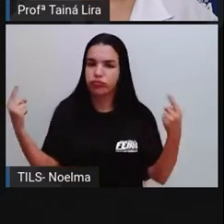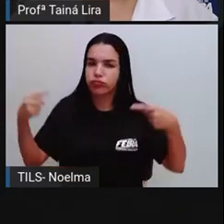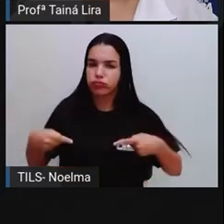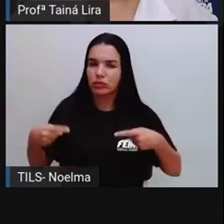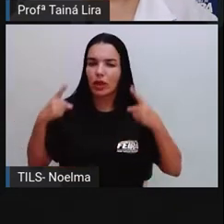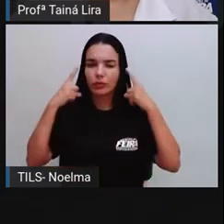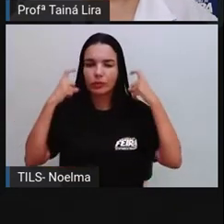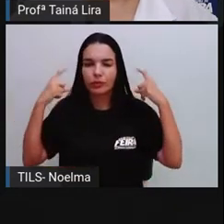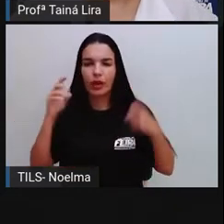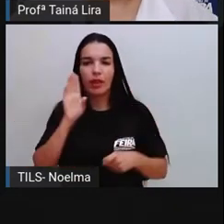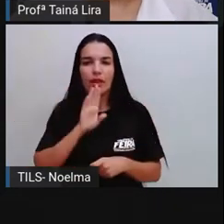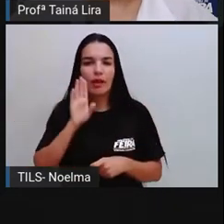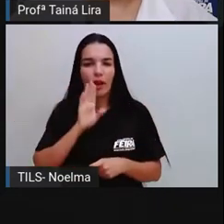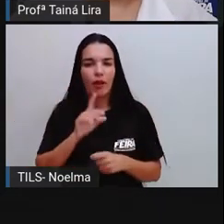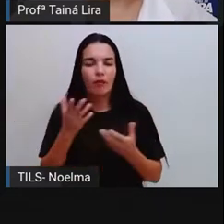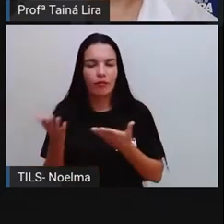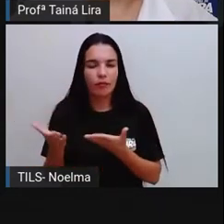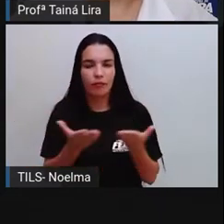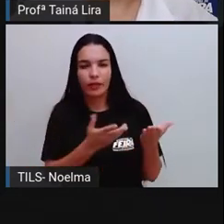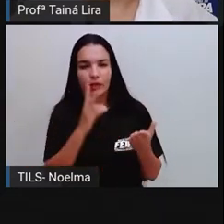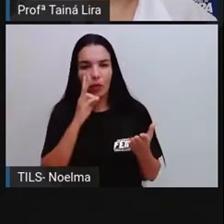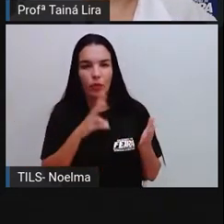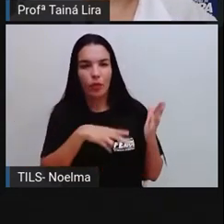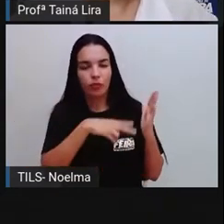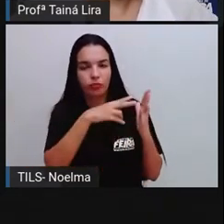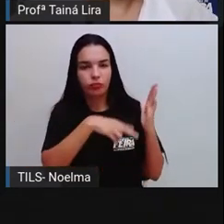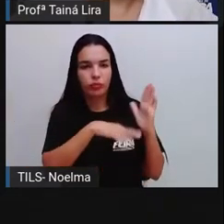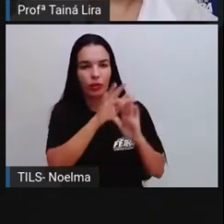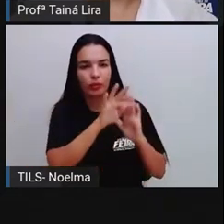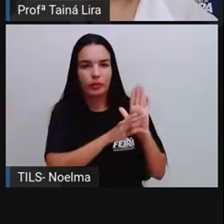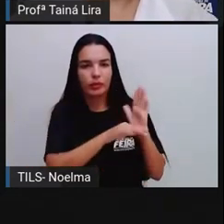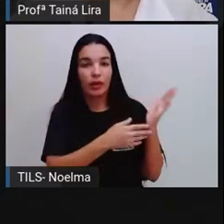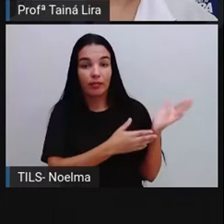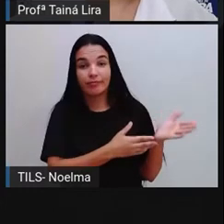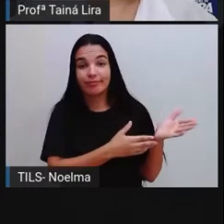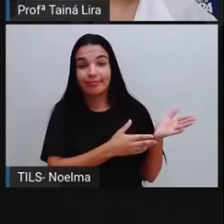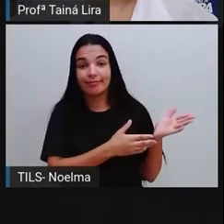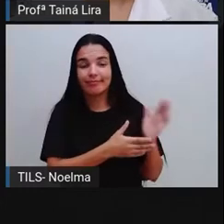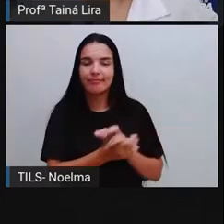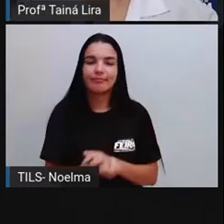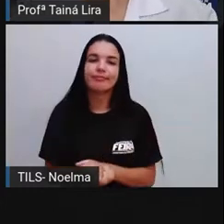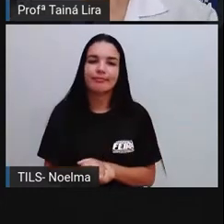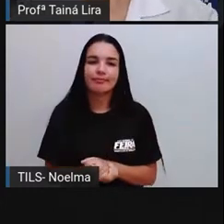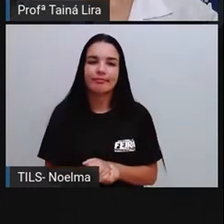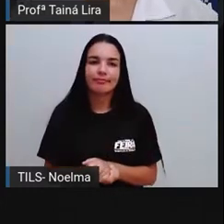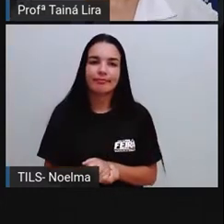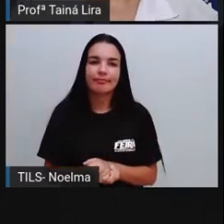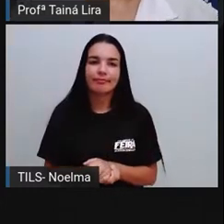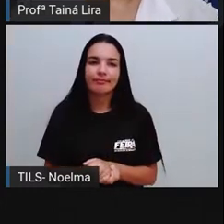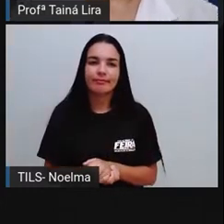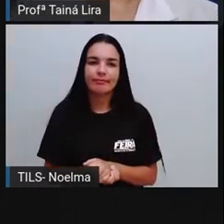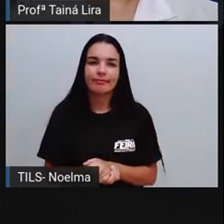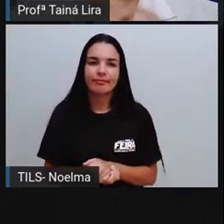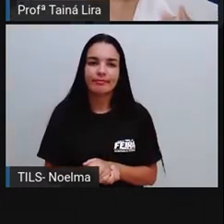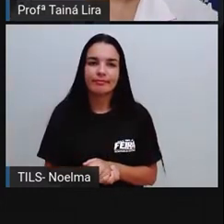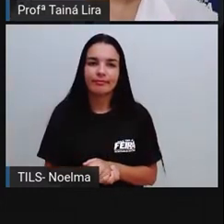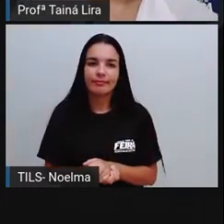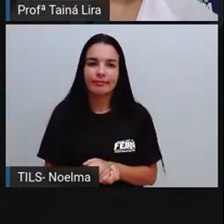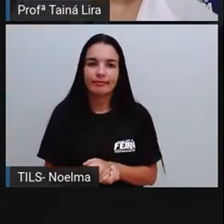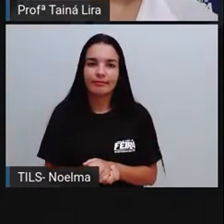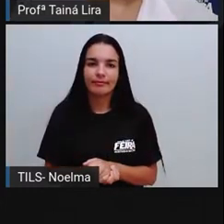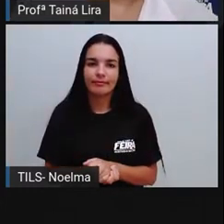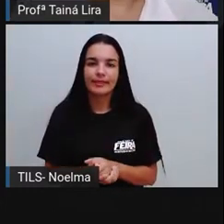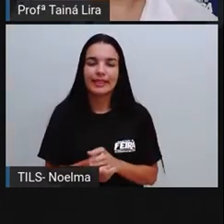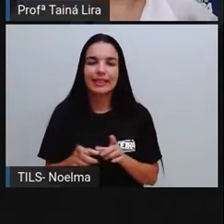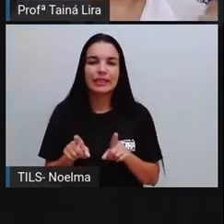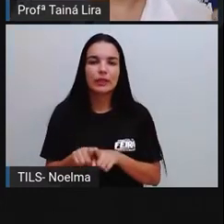sons bem legal. Veja o convite. Então, aqui nós temos um convite. Aqueles mesmos 5 alunos,